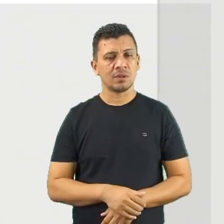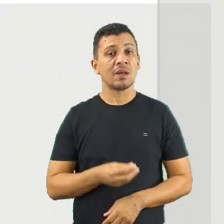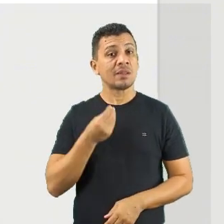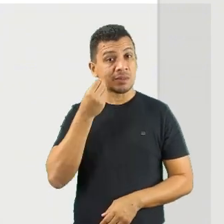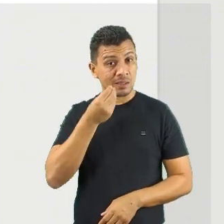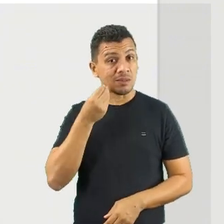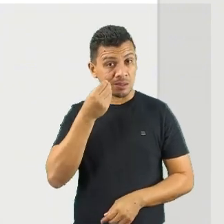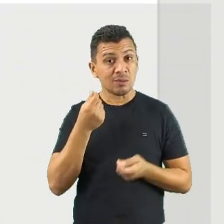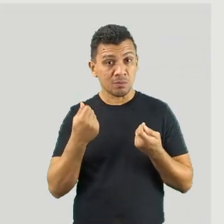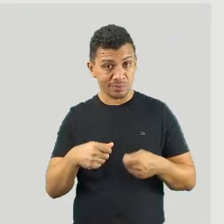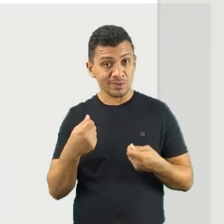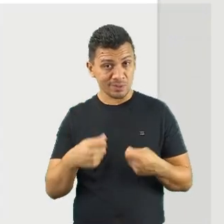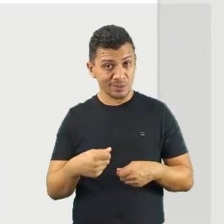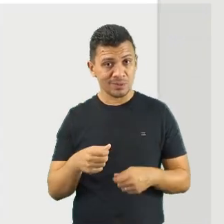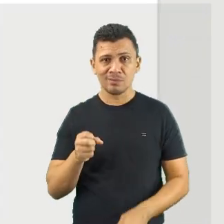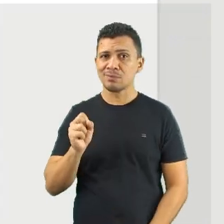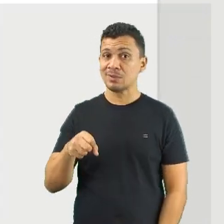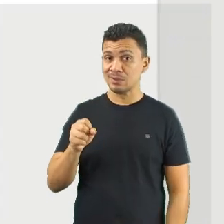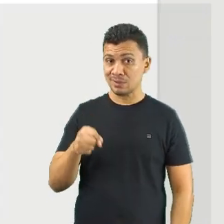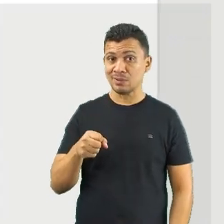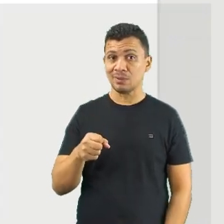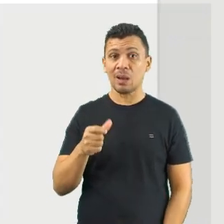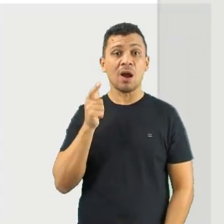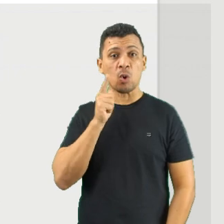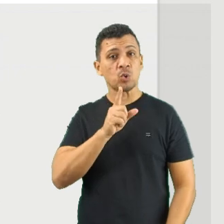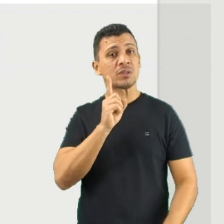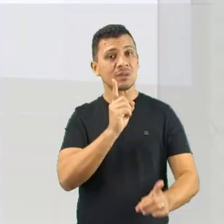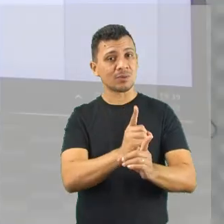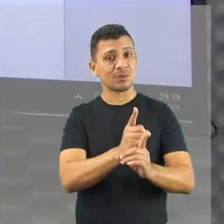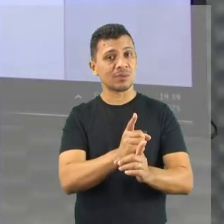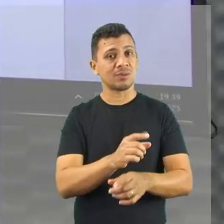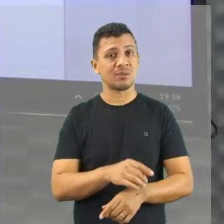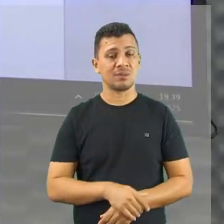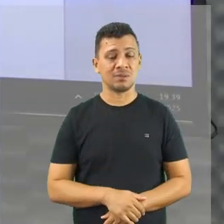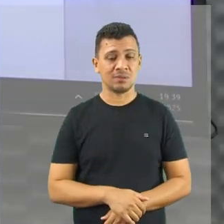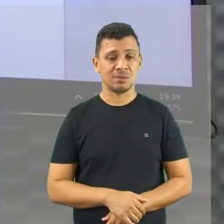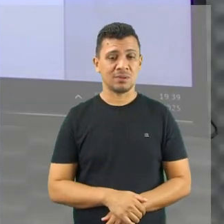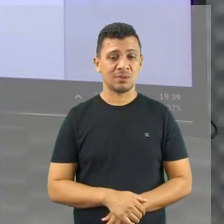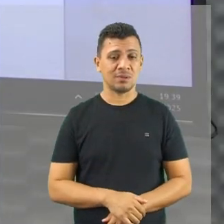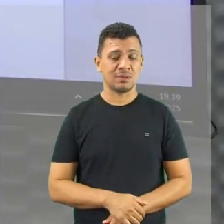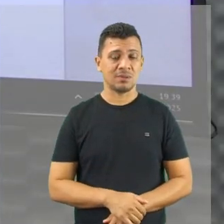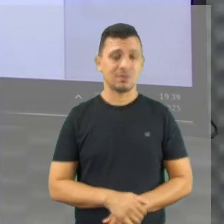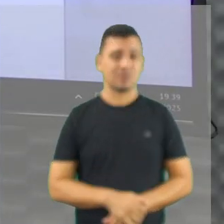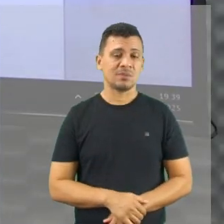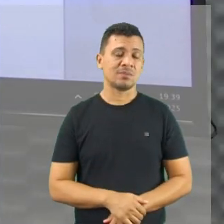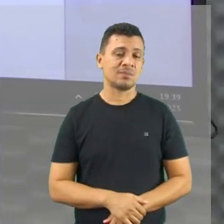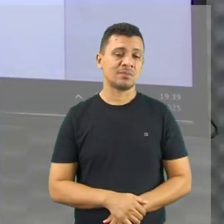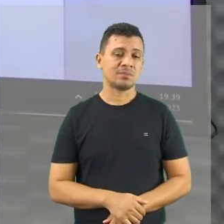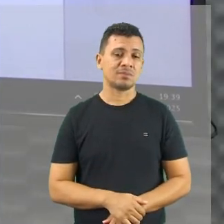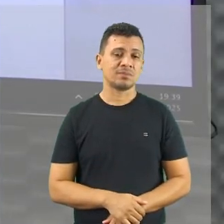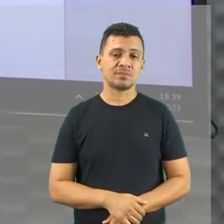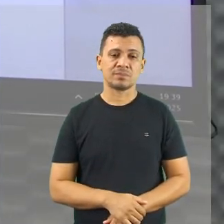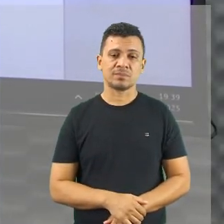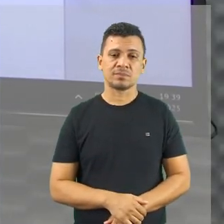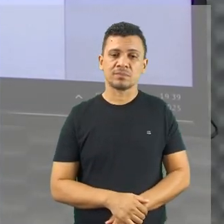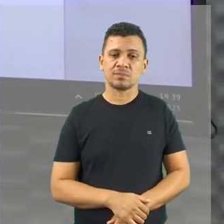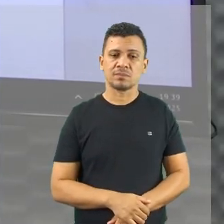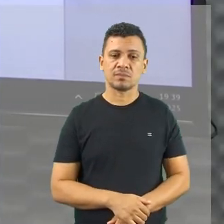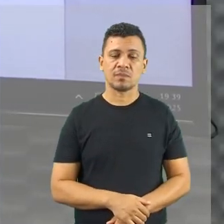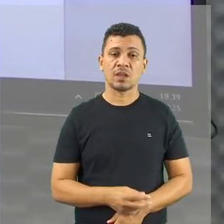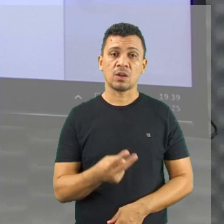Sim, cara. Senão, tu não vai conseguir achar. Bora pensar agora. Bora pensar agora. Eu vou colocar 2